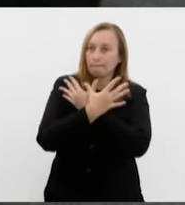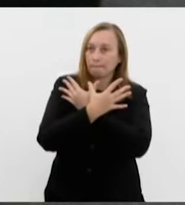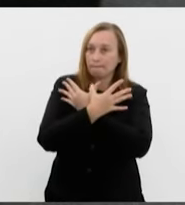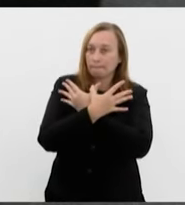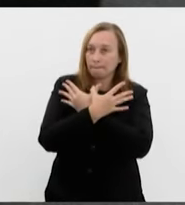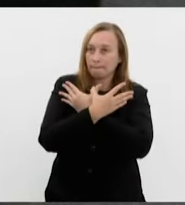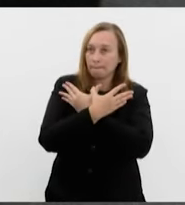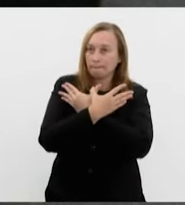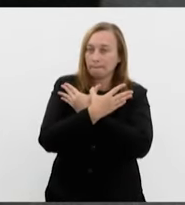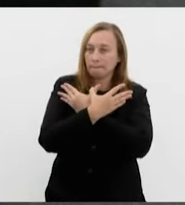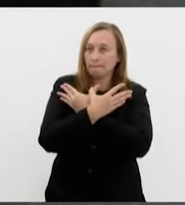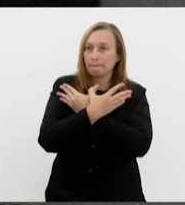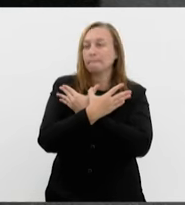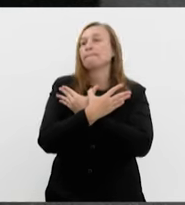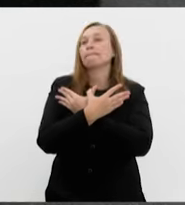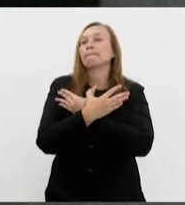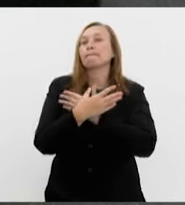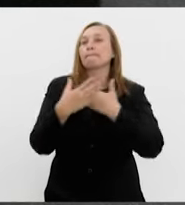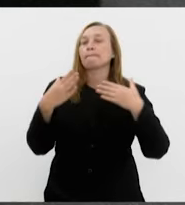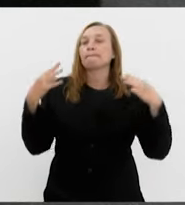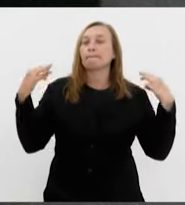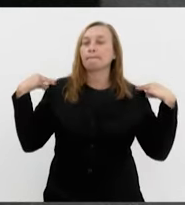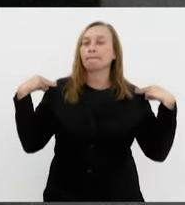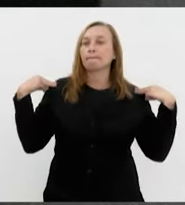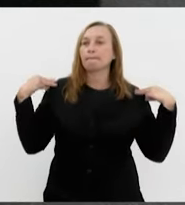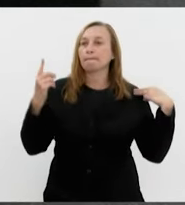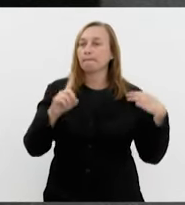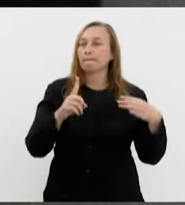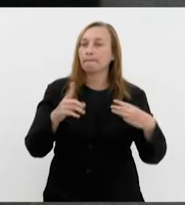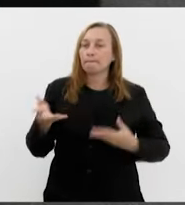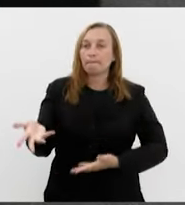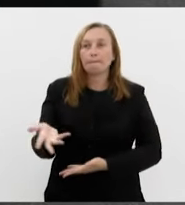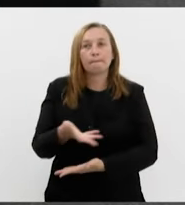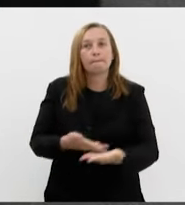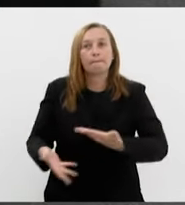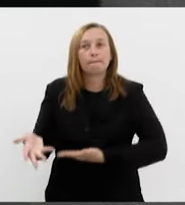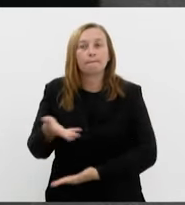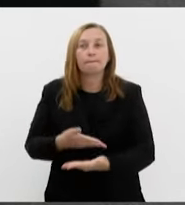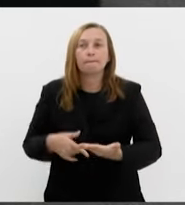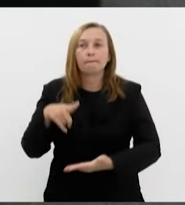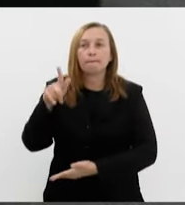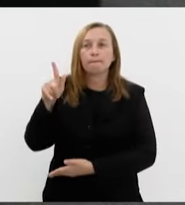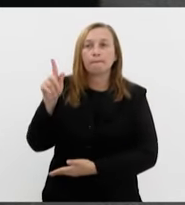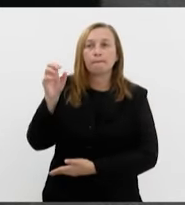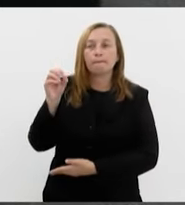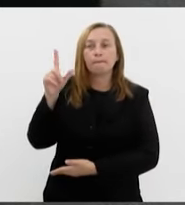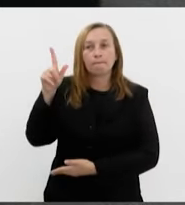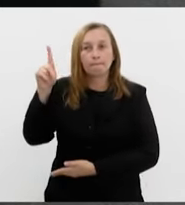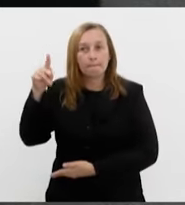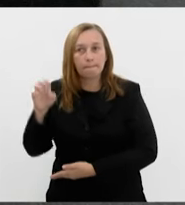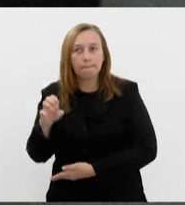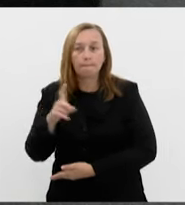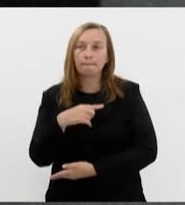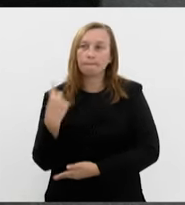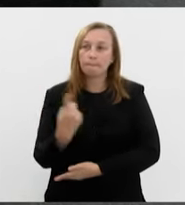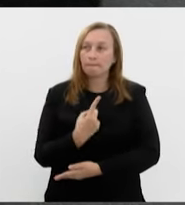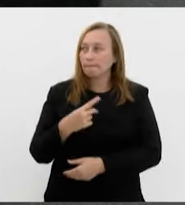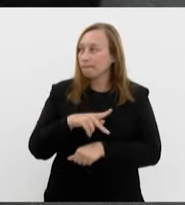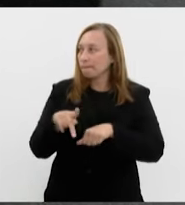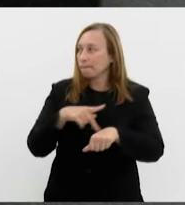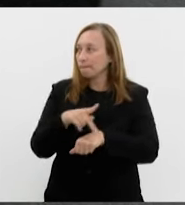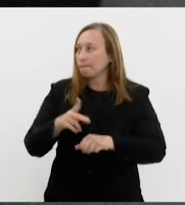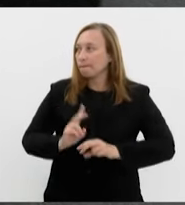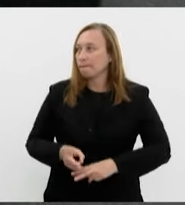maioria esmagadora não compartilhou essa perspectiva de golpe no nosso país. E para caminhar,